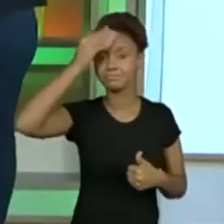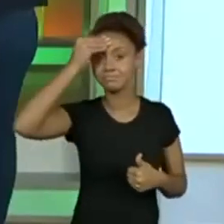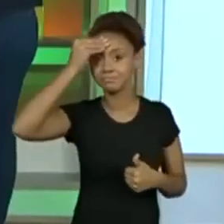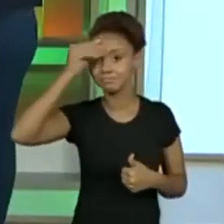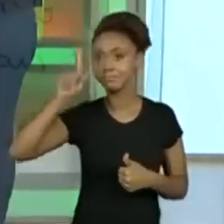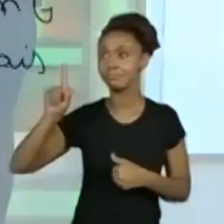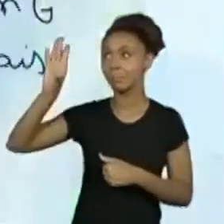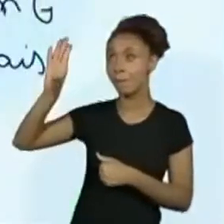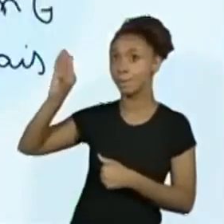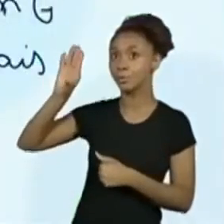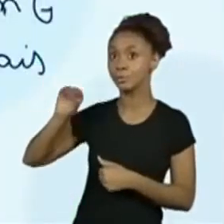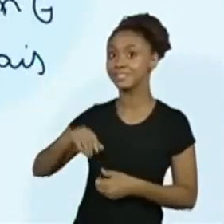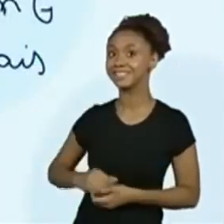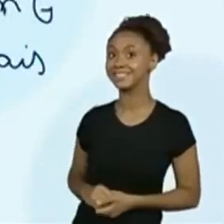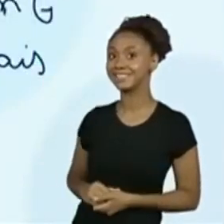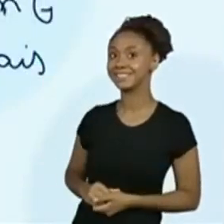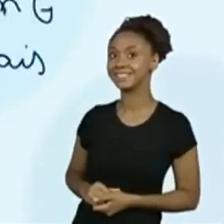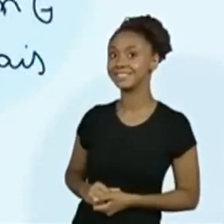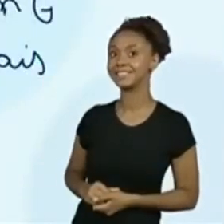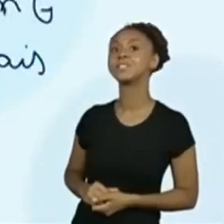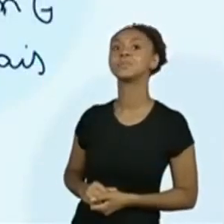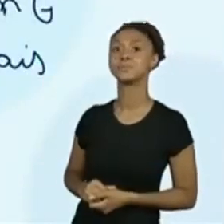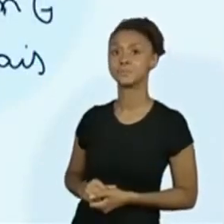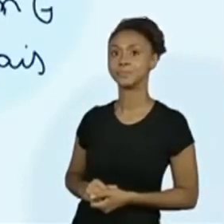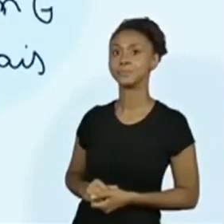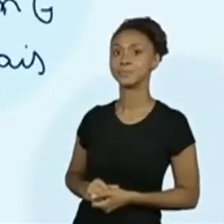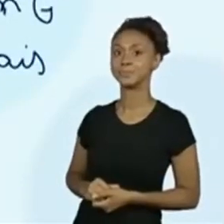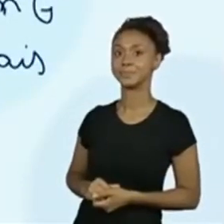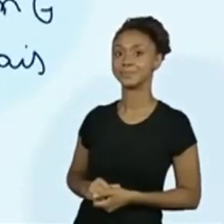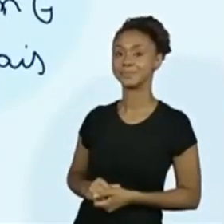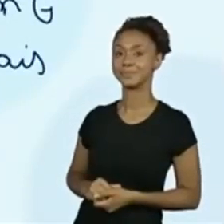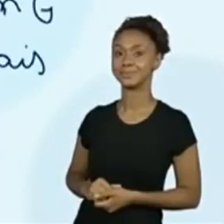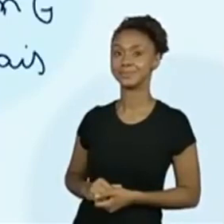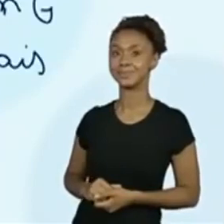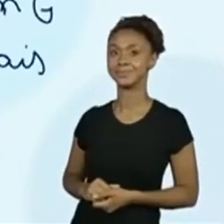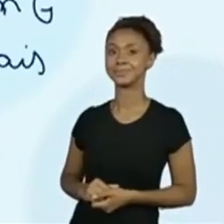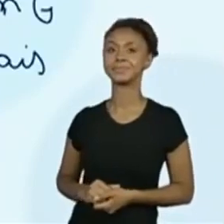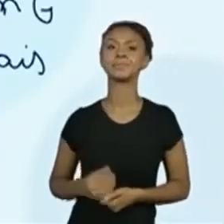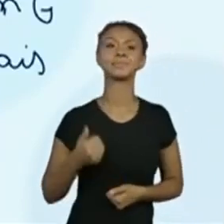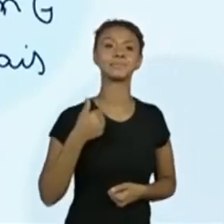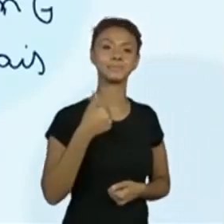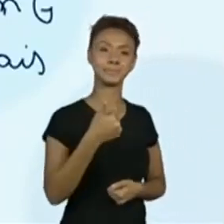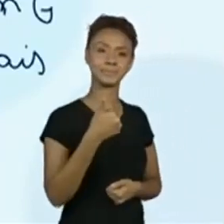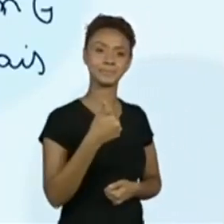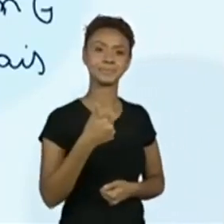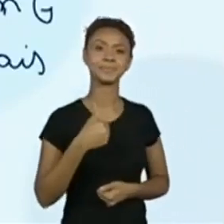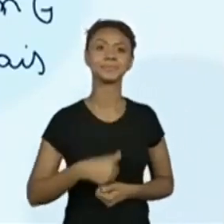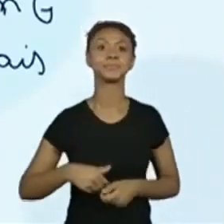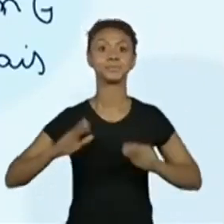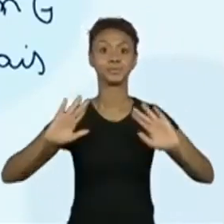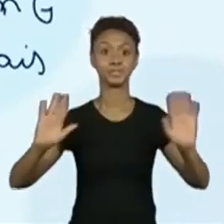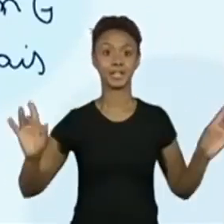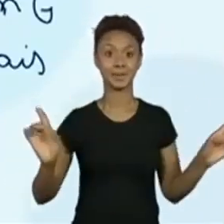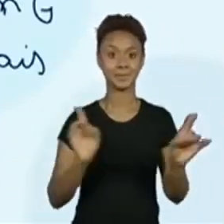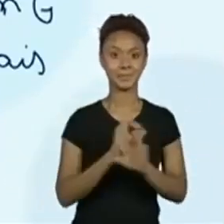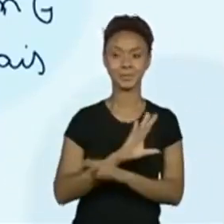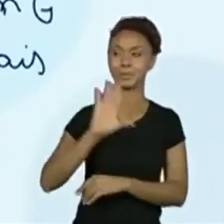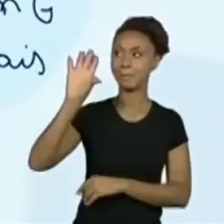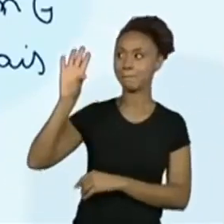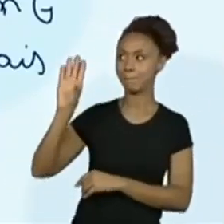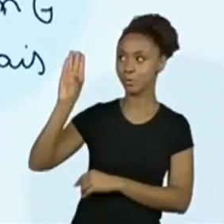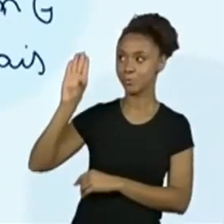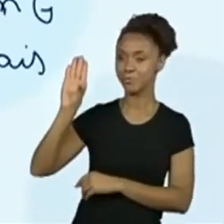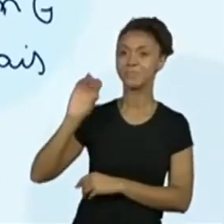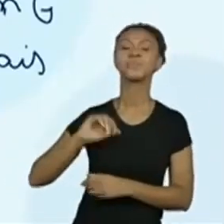para a próxima atividade? Print da tela para a próxima atividade. Aí o print da tela já... Isso, print